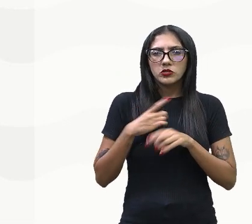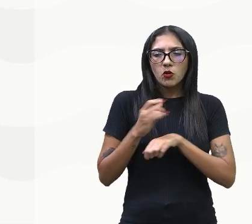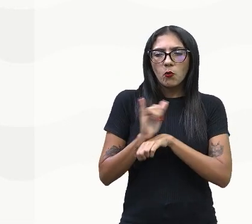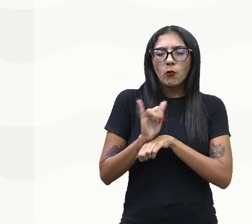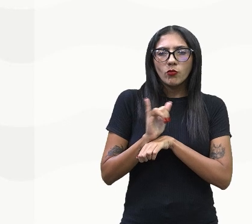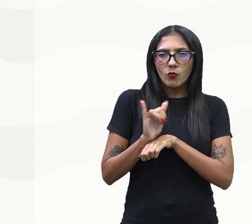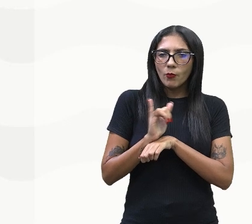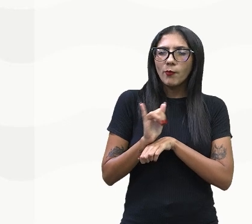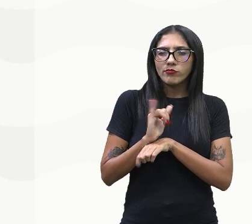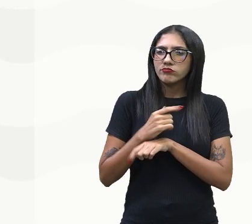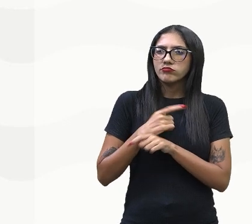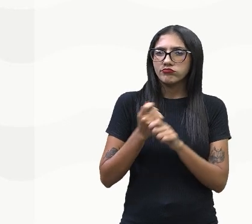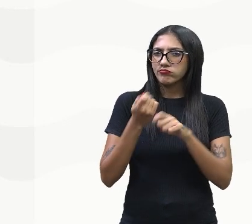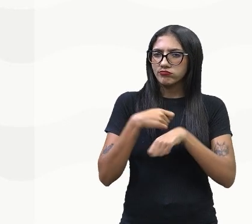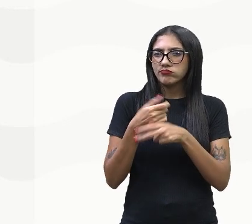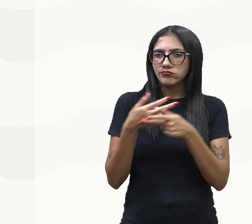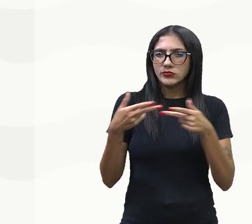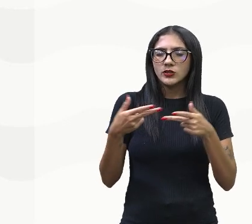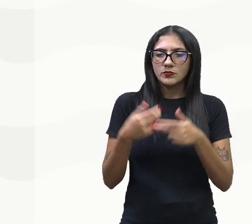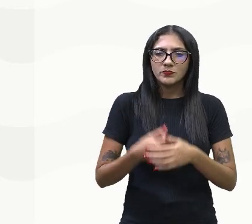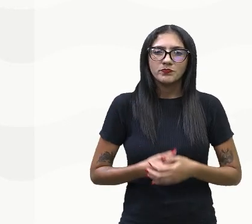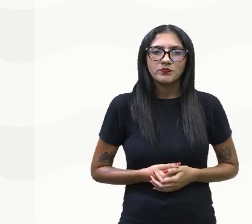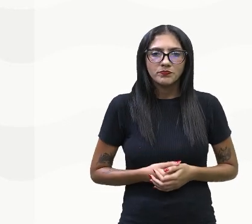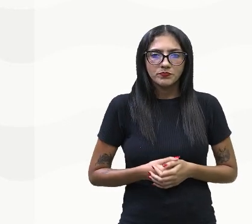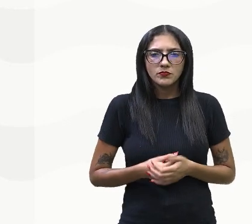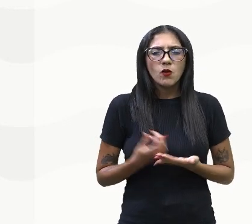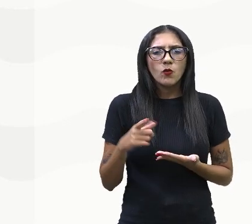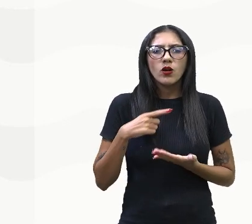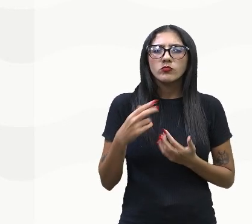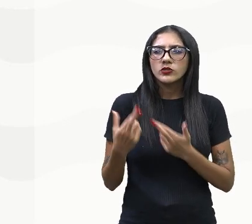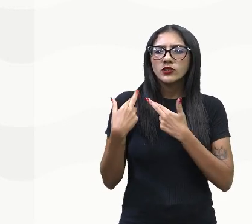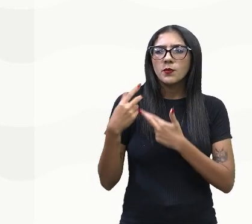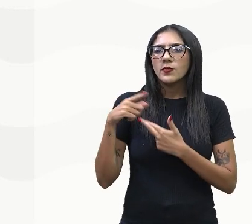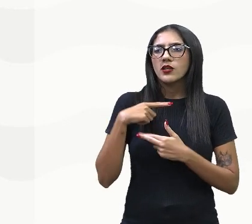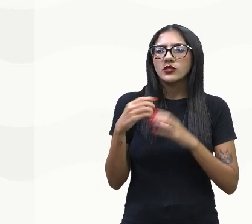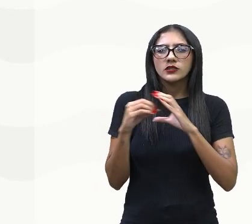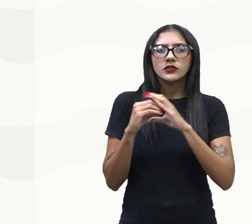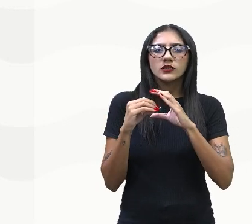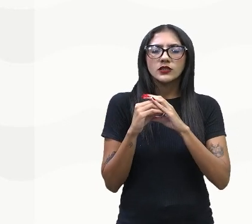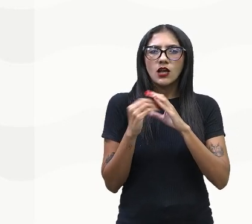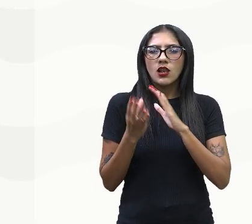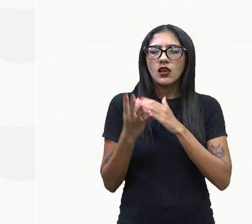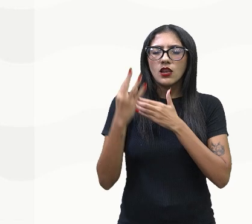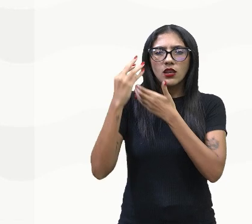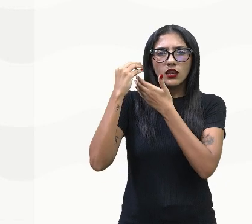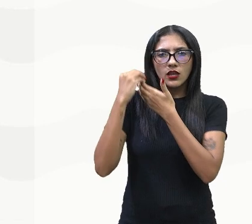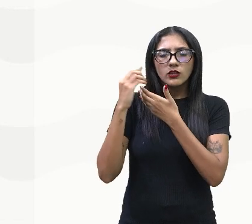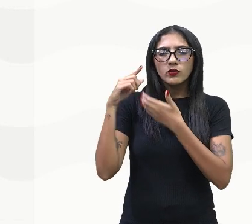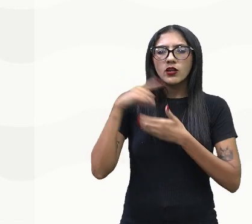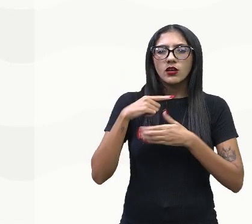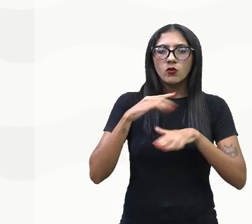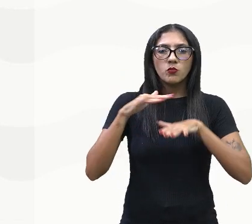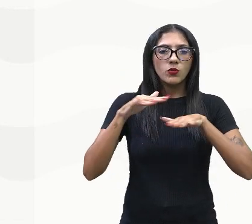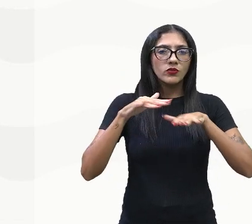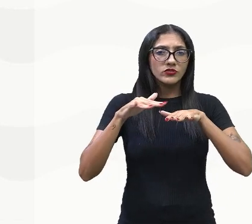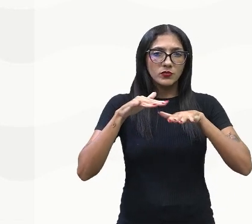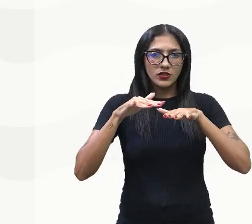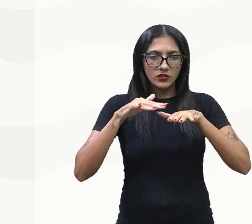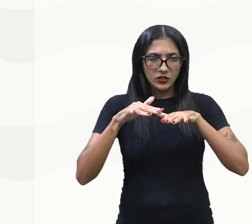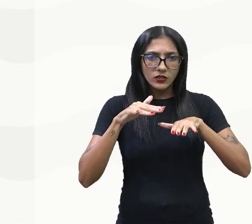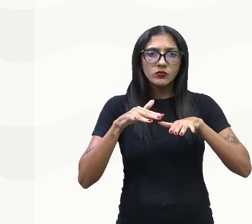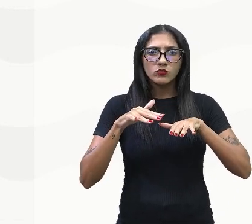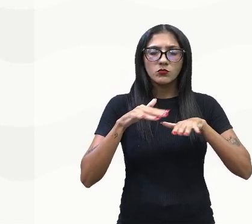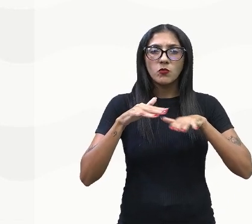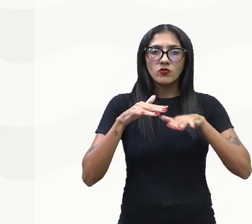né? A função das células ciliadas é isso aqui, a vibração. Elas